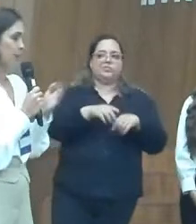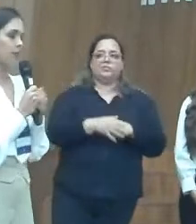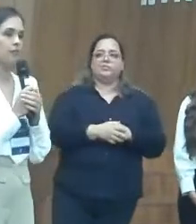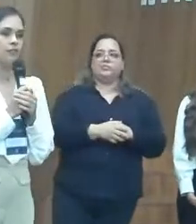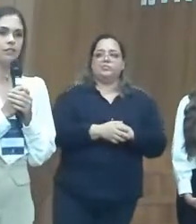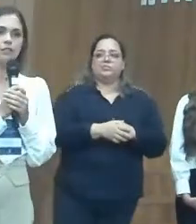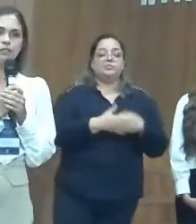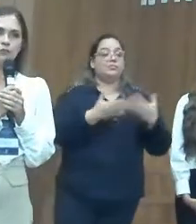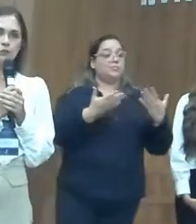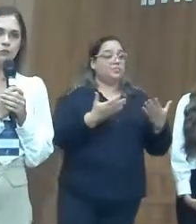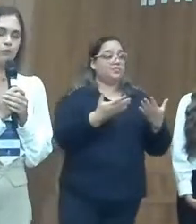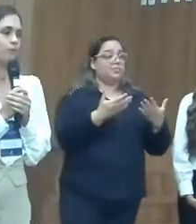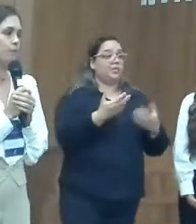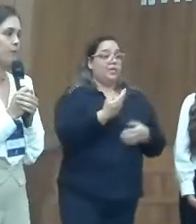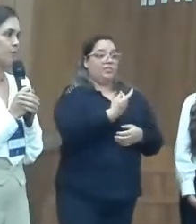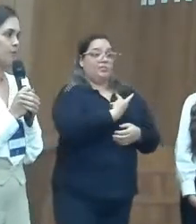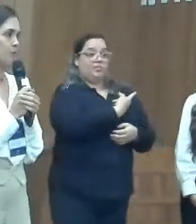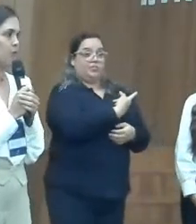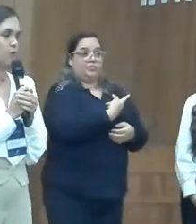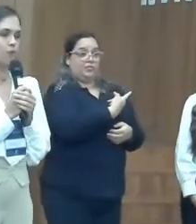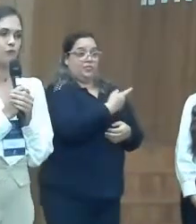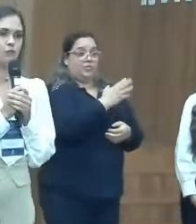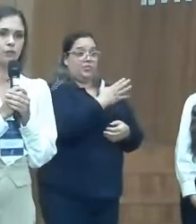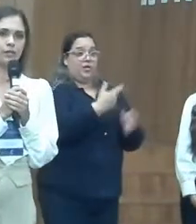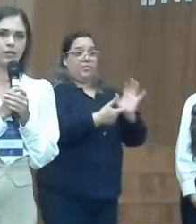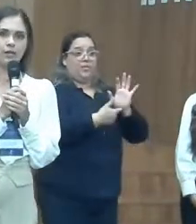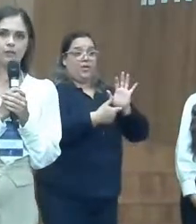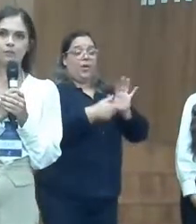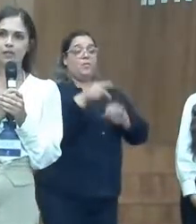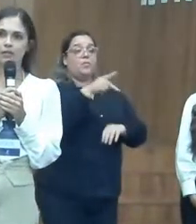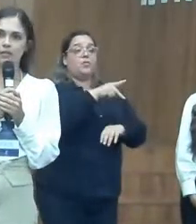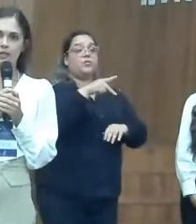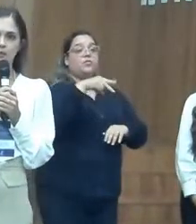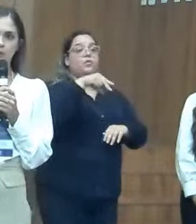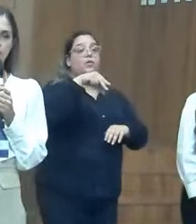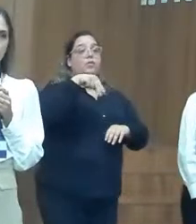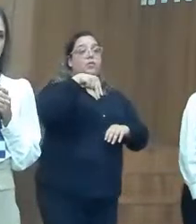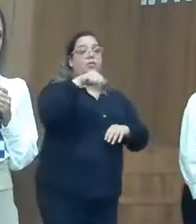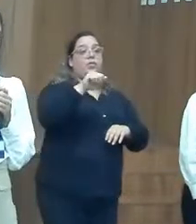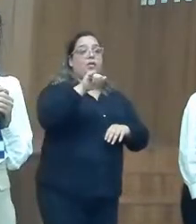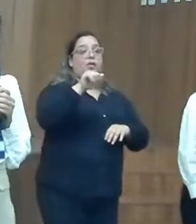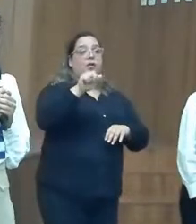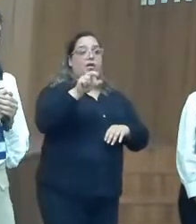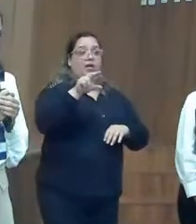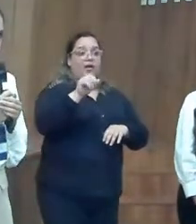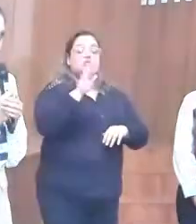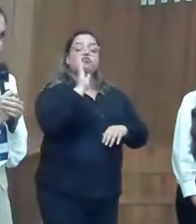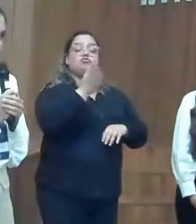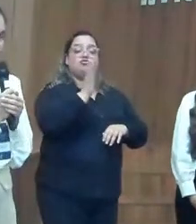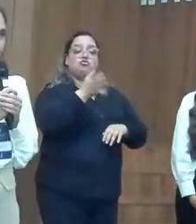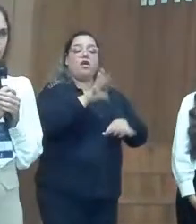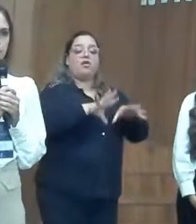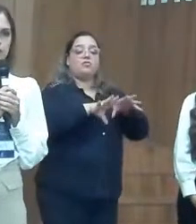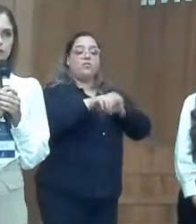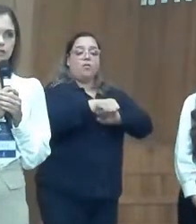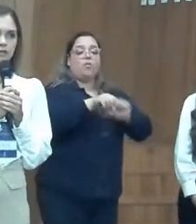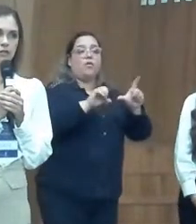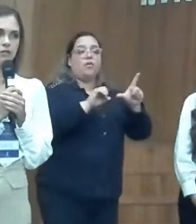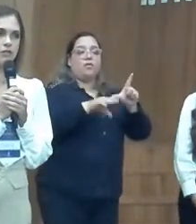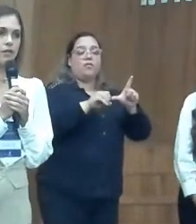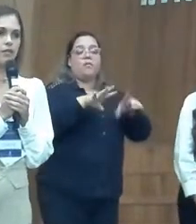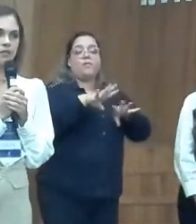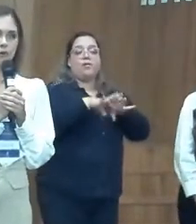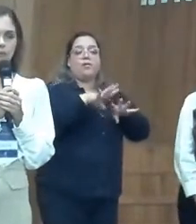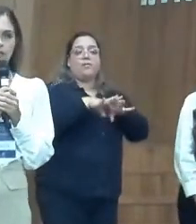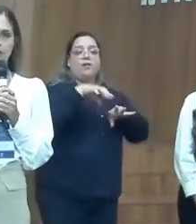Como Keliane e Júnior me apresentou, sou a professora Nayara, ex-aluna do curso de licenciatura em matemática aqui do campus